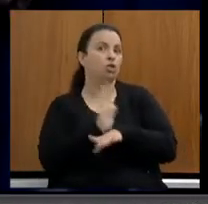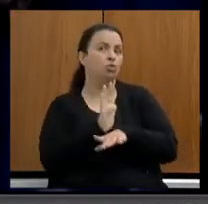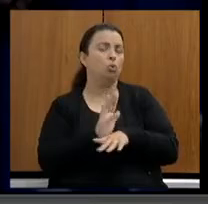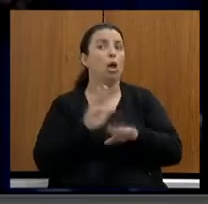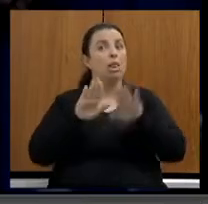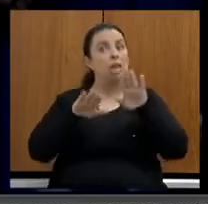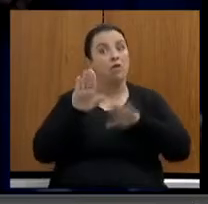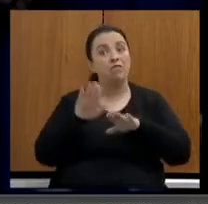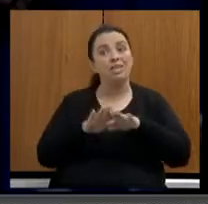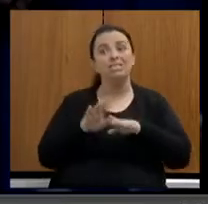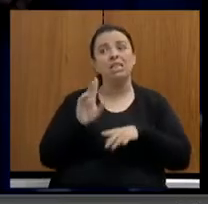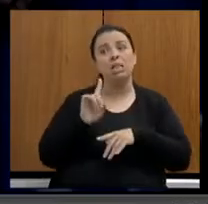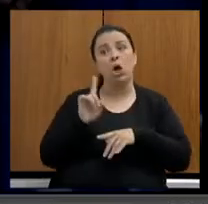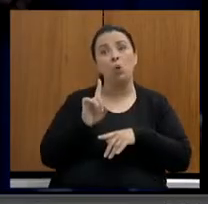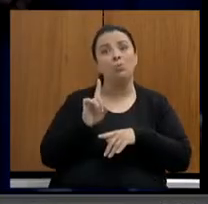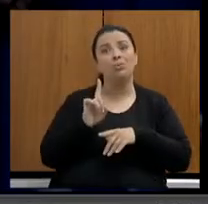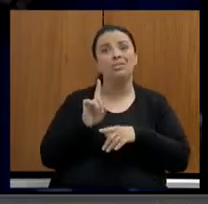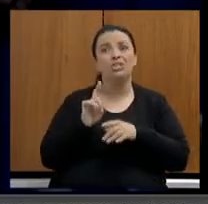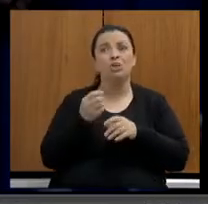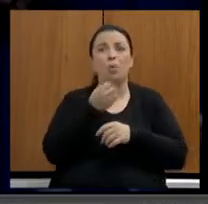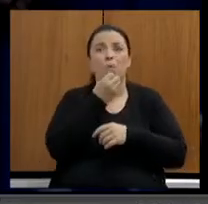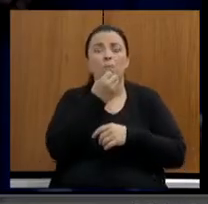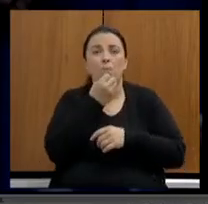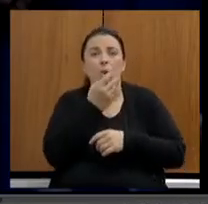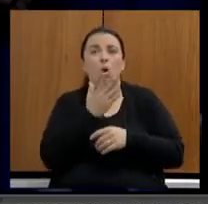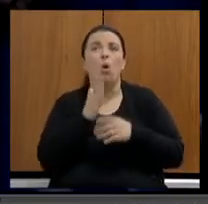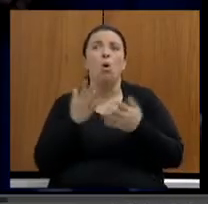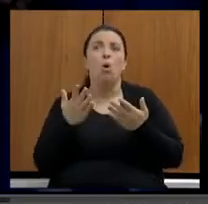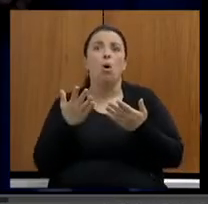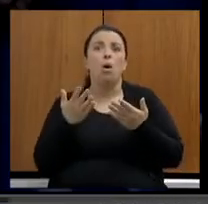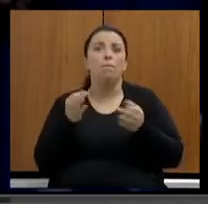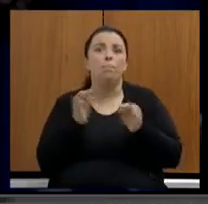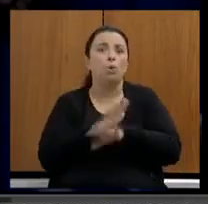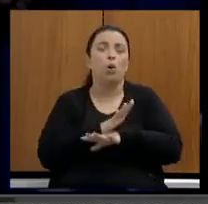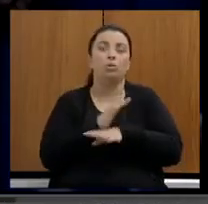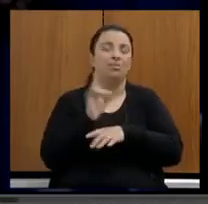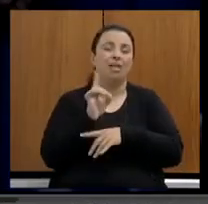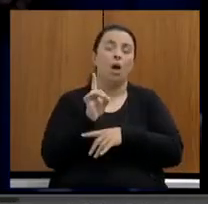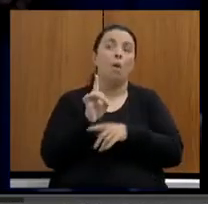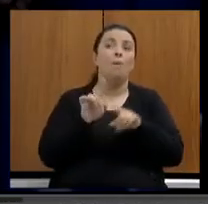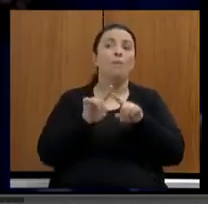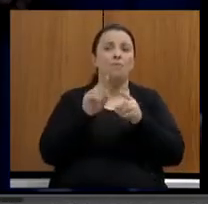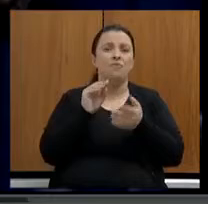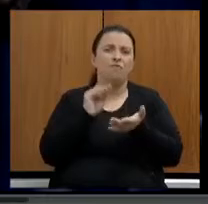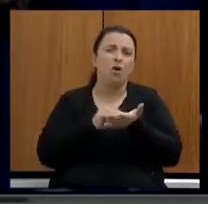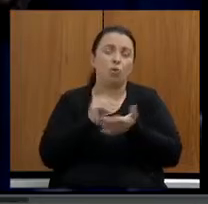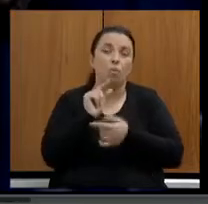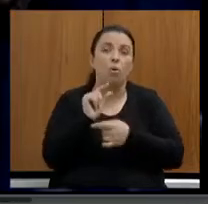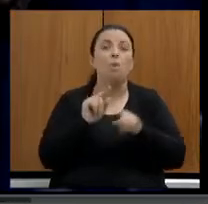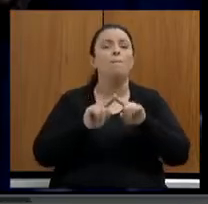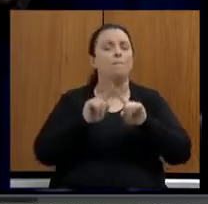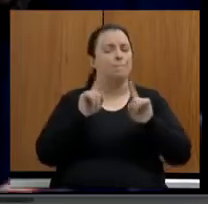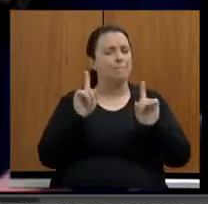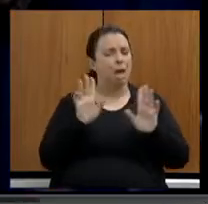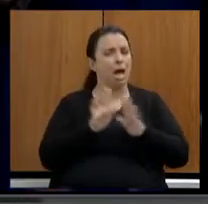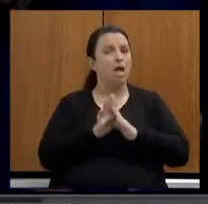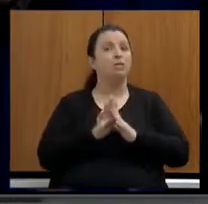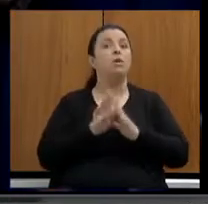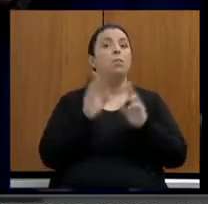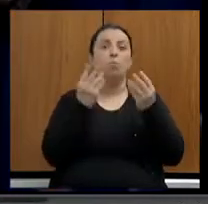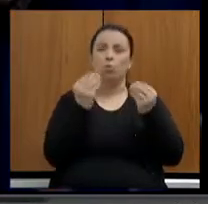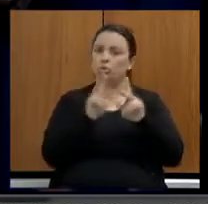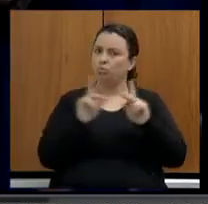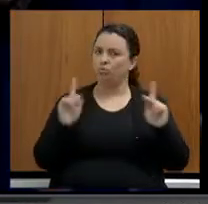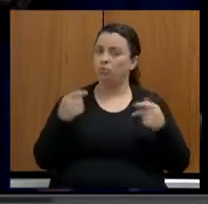suficiente mas o estado eu tento sem Reconhece esse esforço dos professores não foi fácil muitos tiveram de se